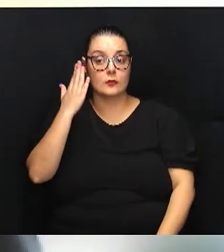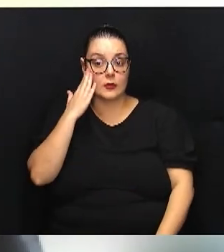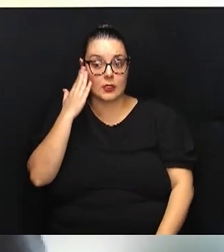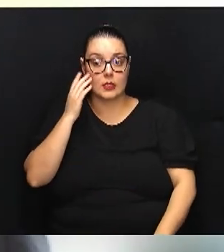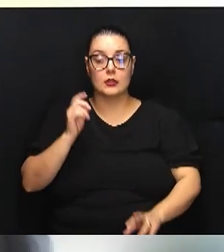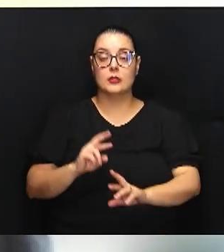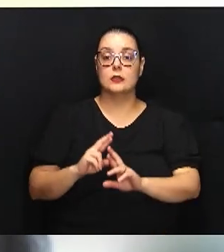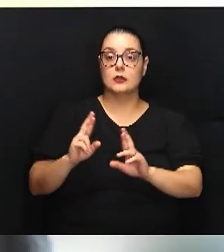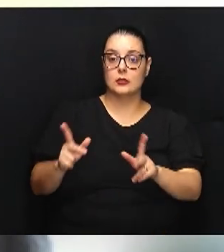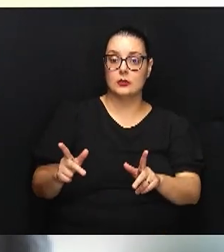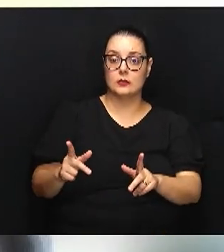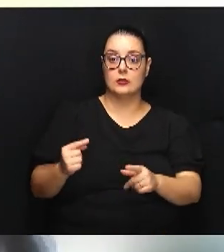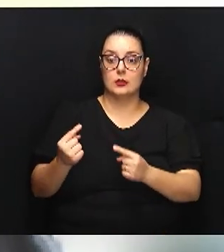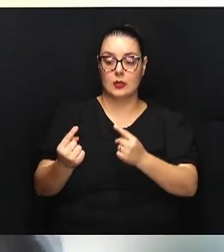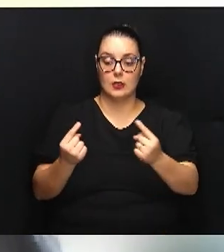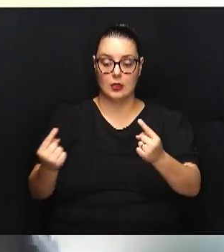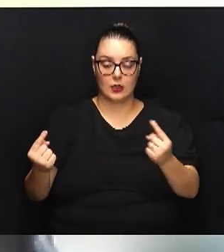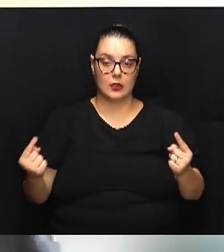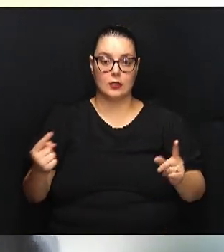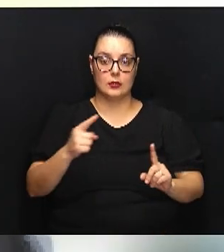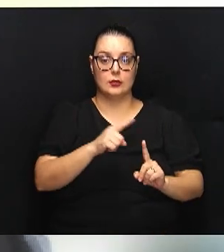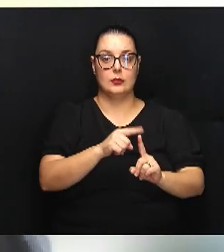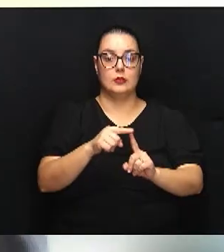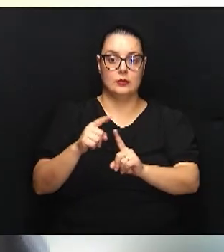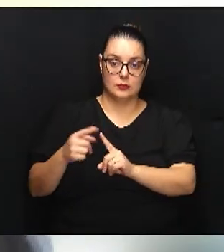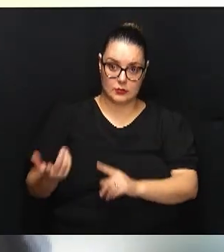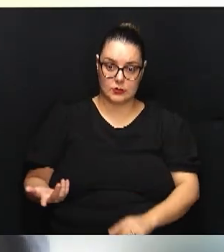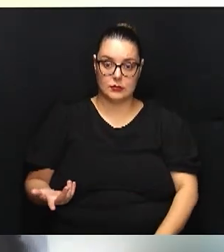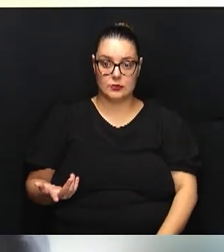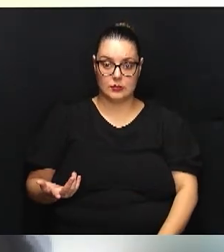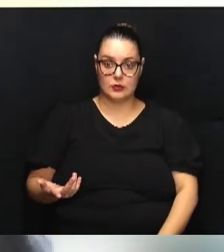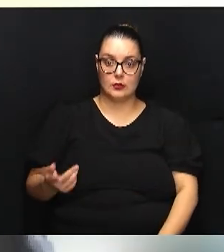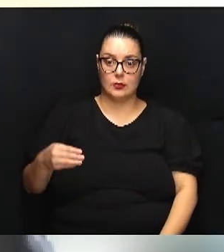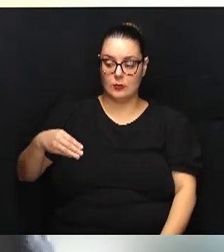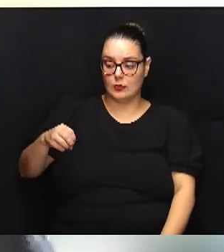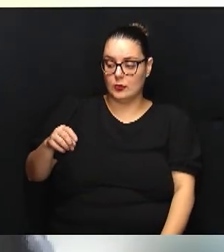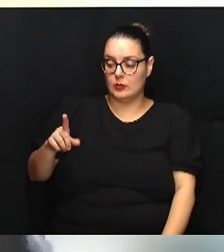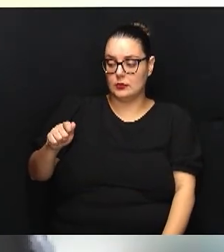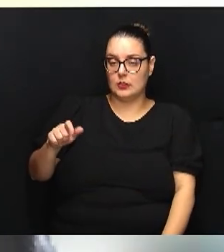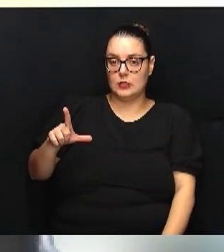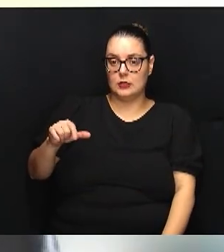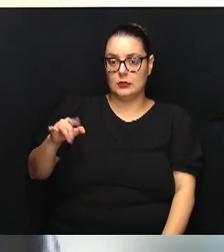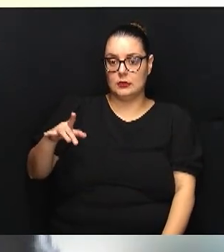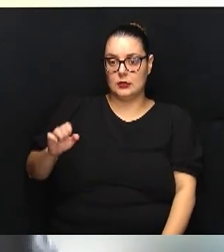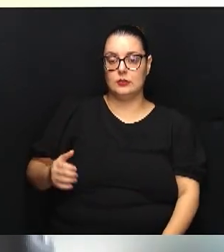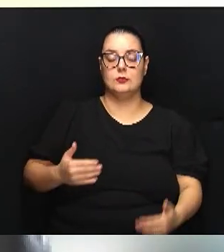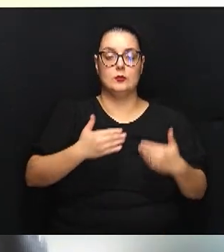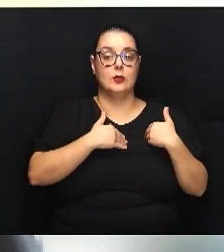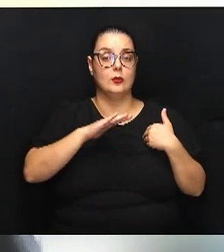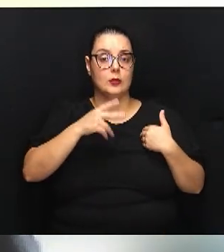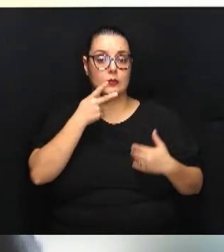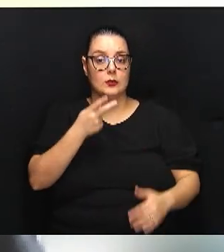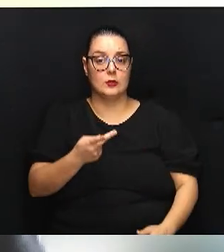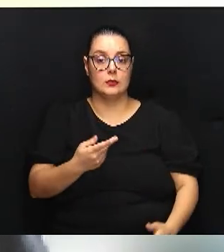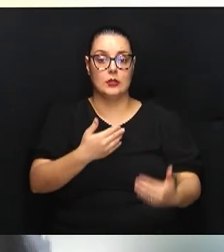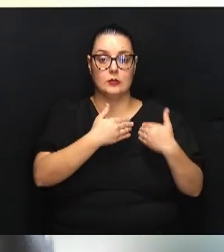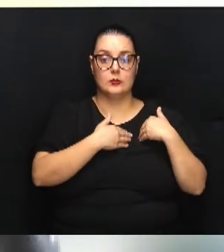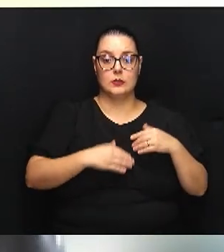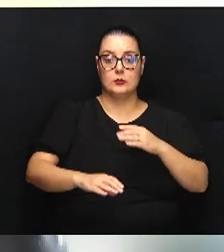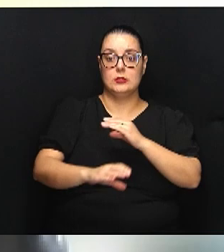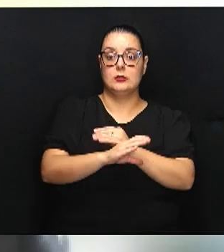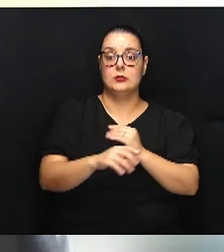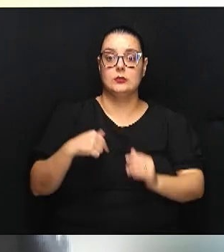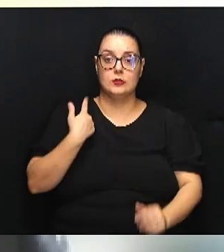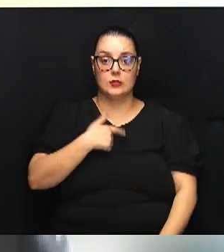país, entender a diferença entre cada uma dessas modalidades de responsabilidade. Quando a gente